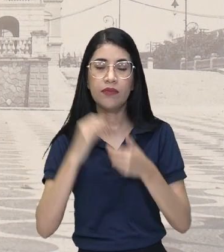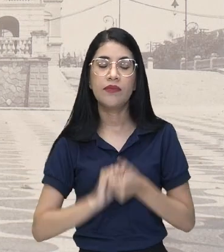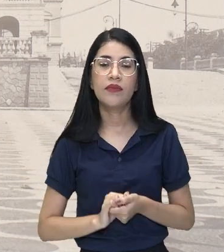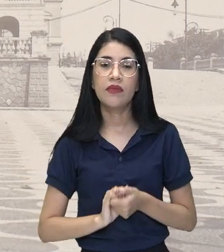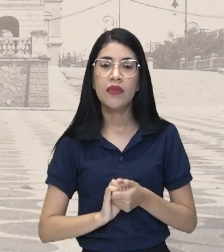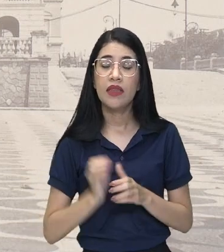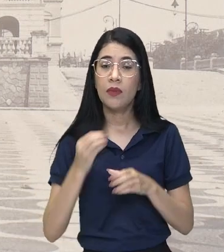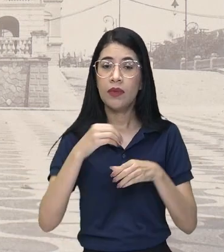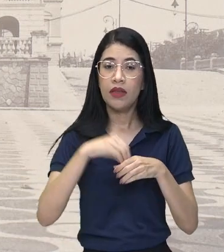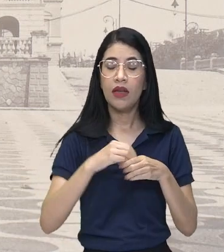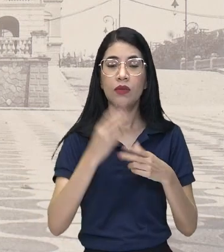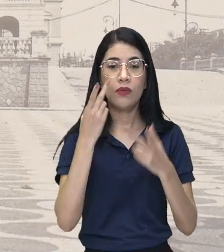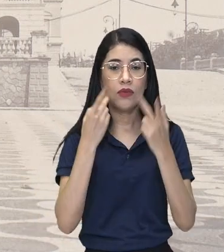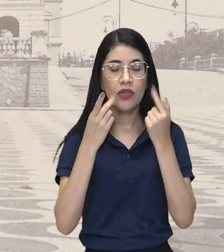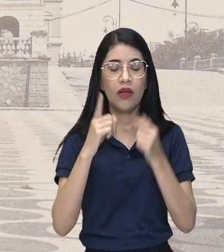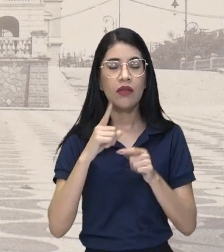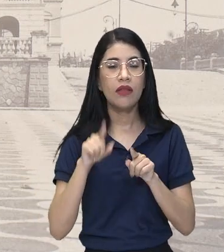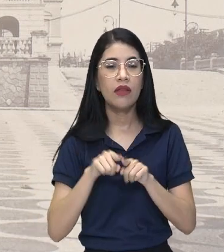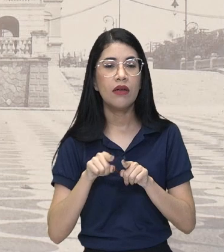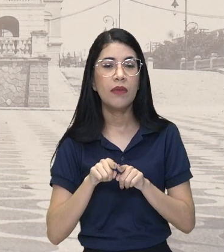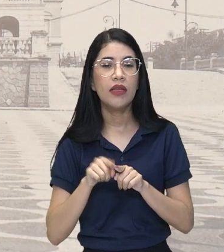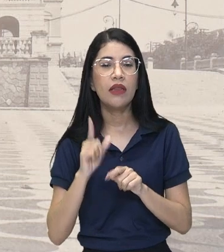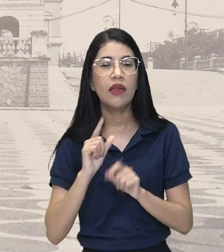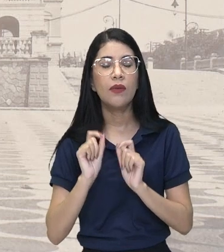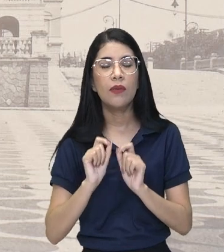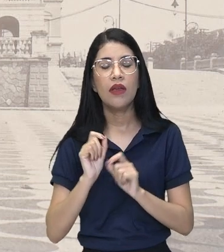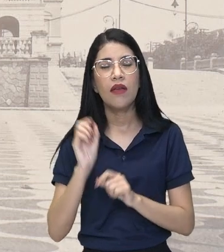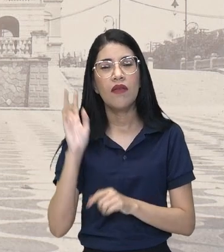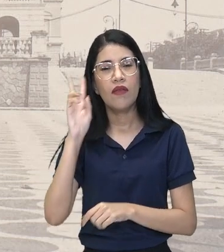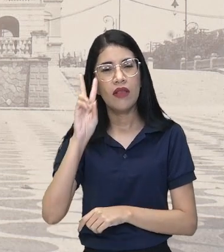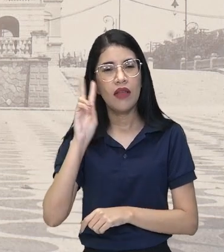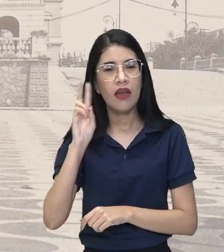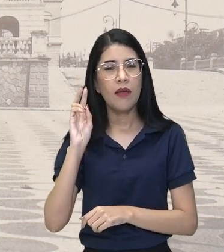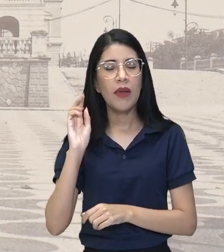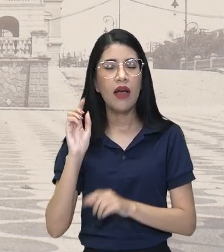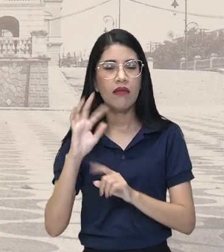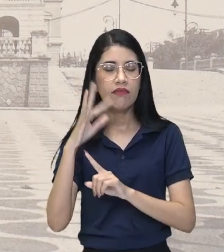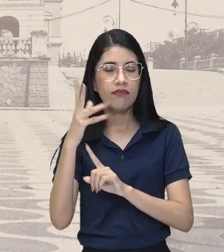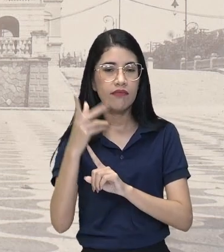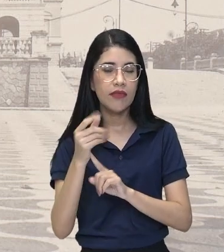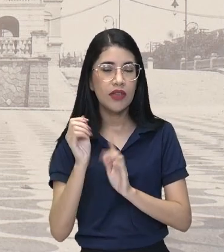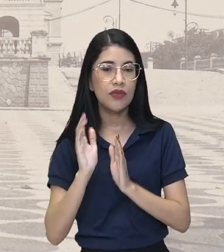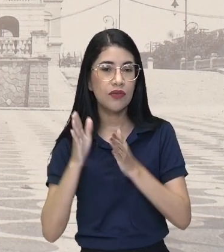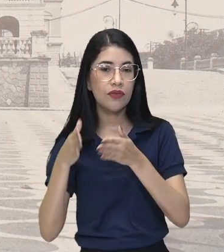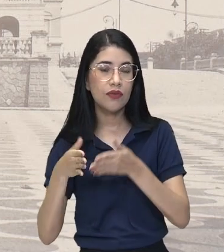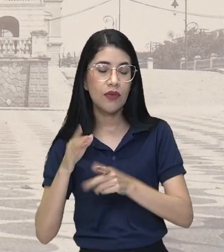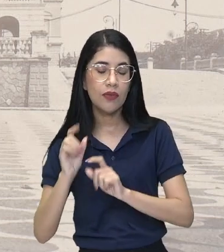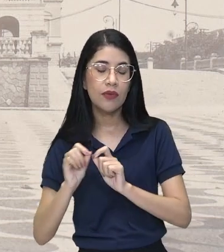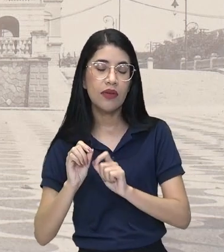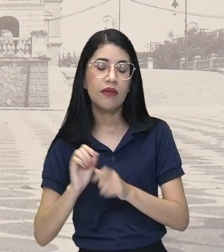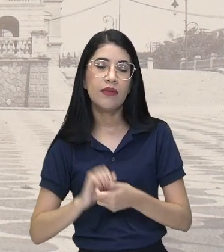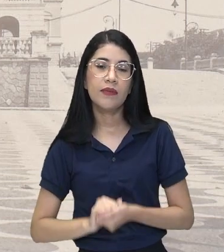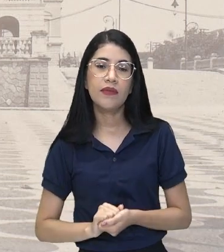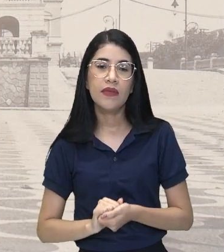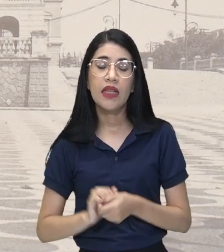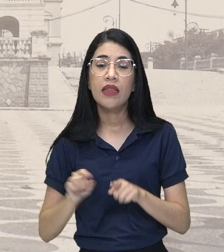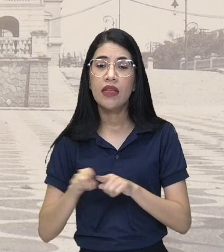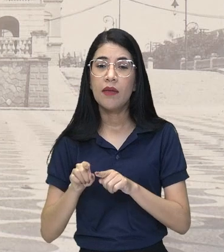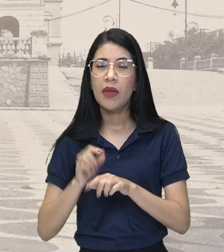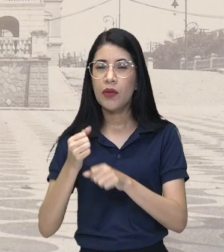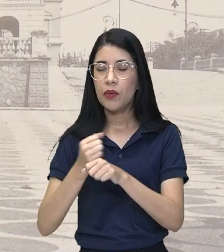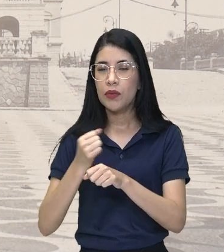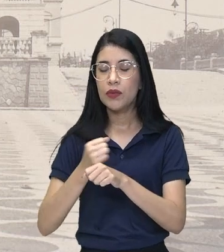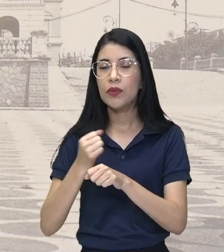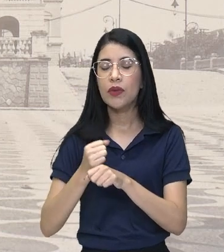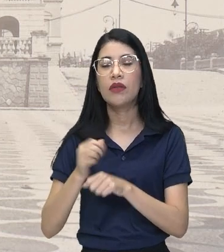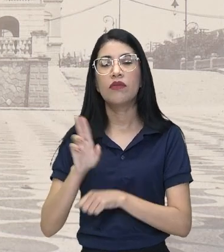temos várias coisas que remetem à questão da arte. Ele é totalmente voltado e construído com arte, não é